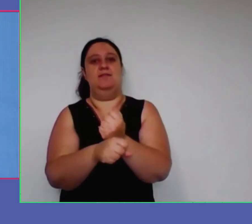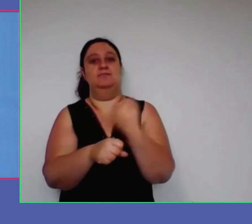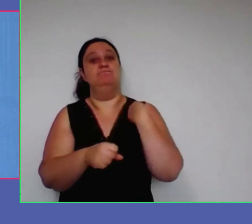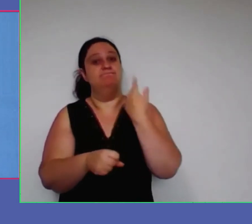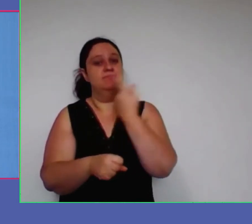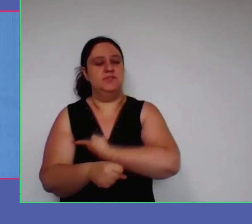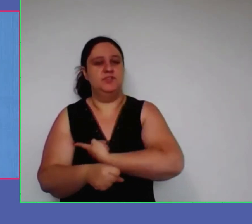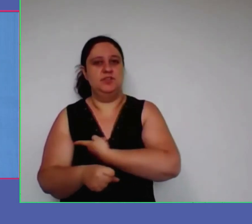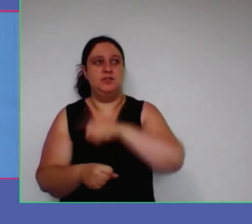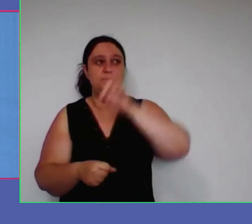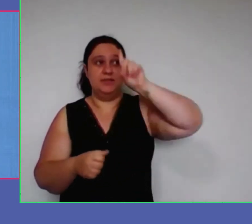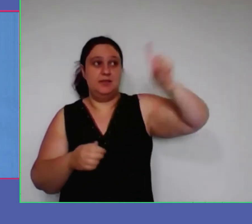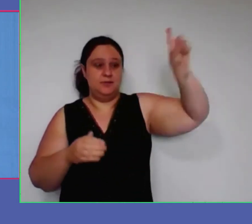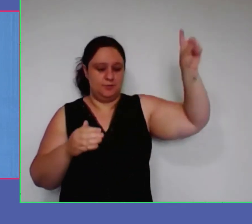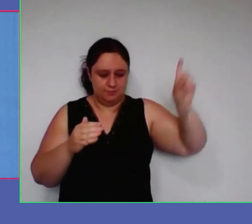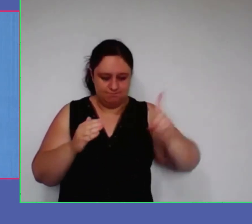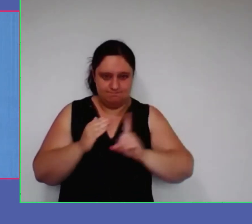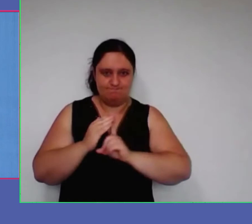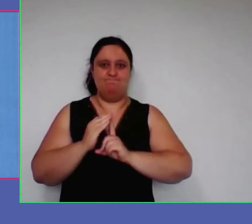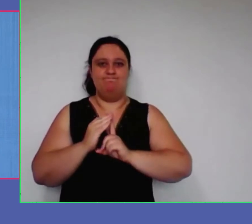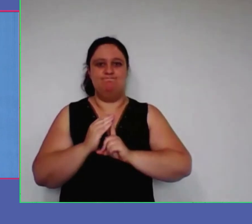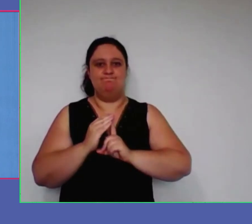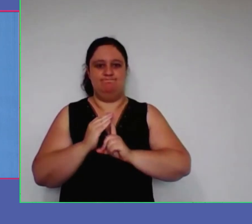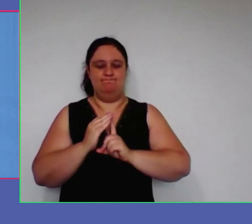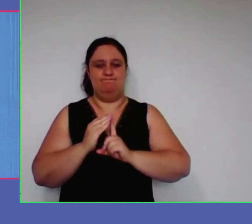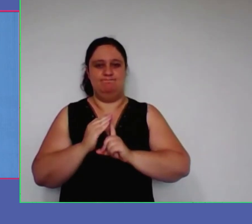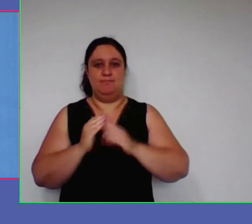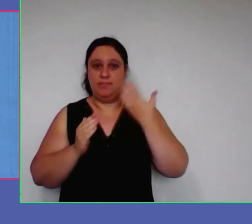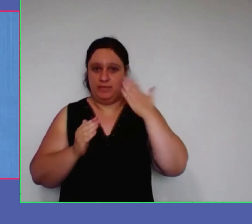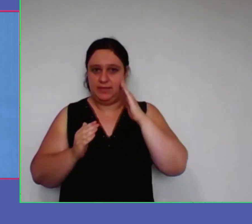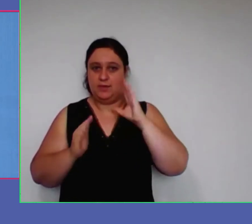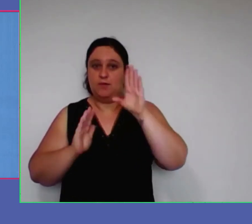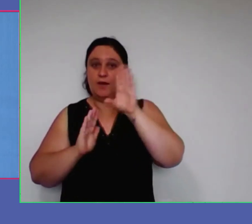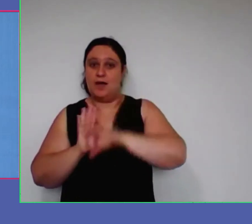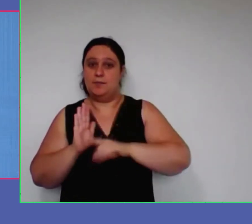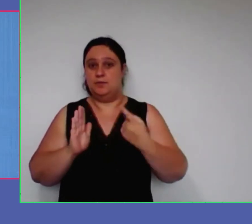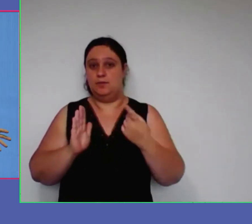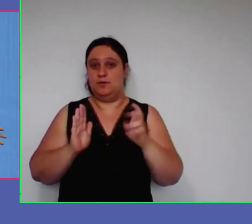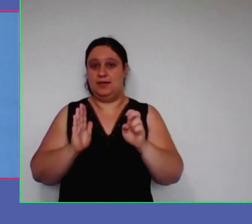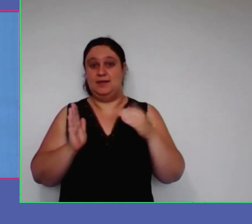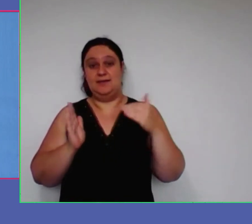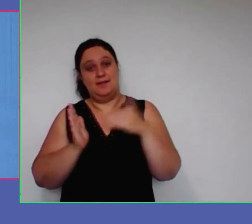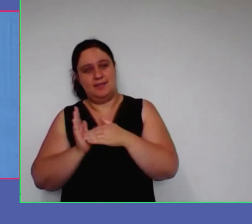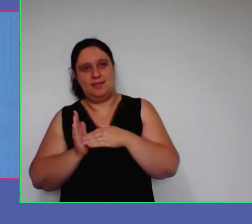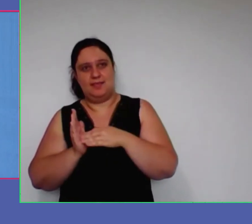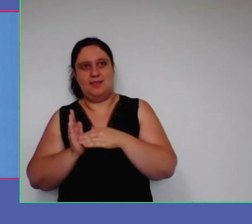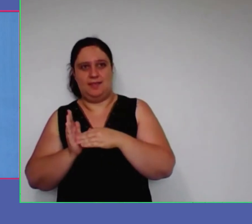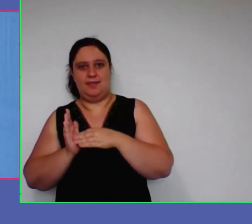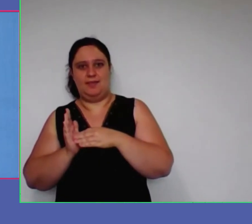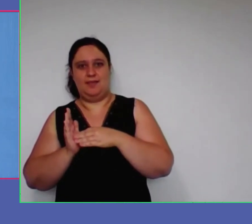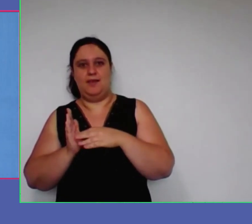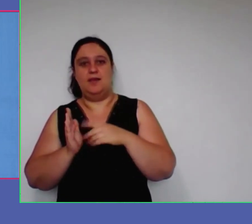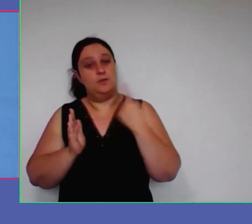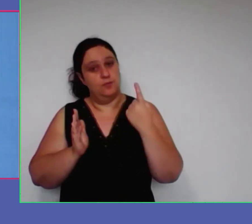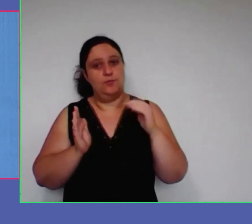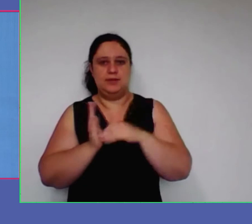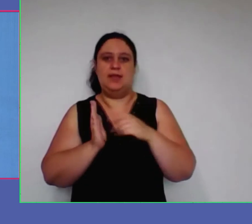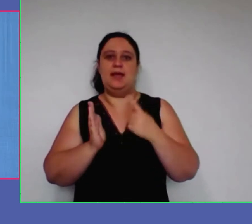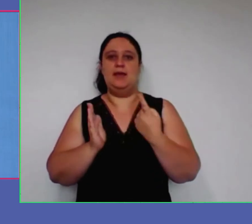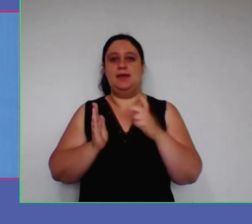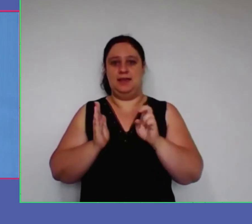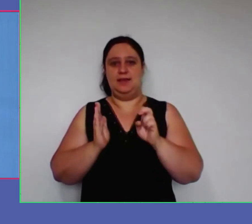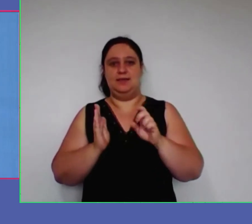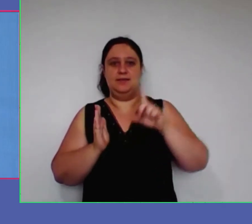entenderam? Então, até o capítulo 15, irmãos, Ele veio aqui para cuidar de nós. Veio nos